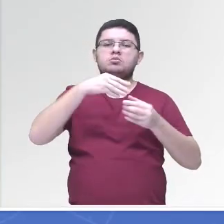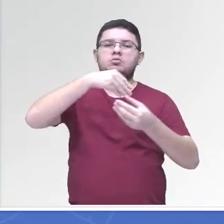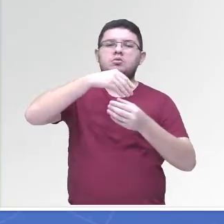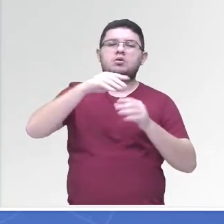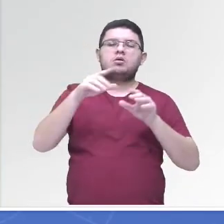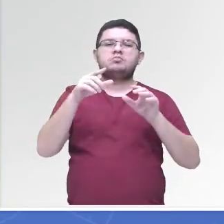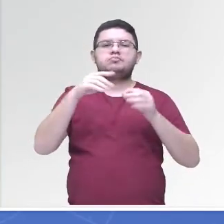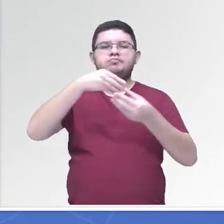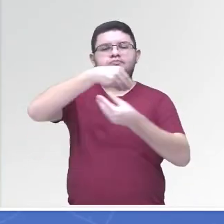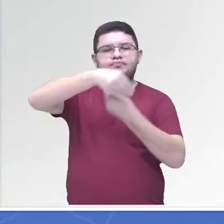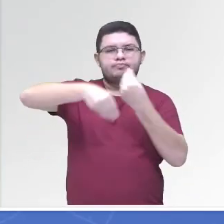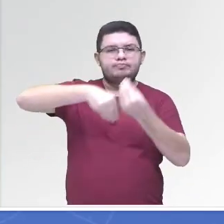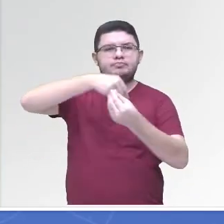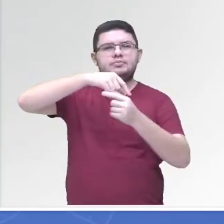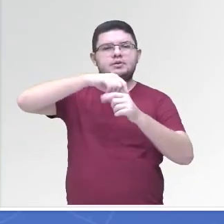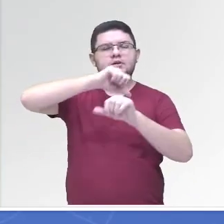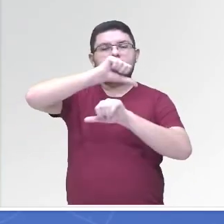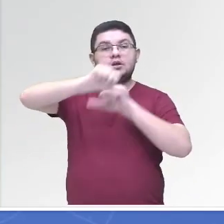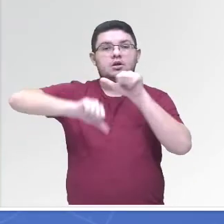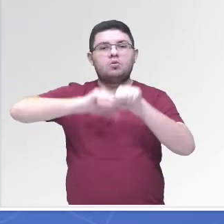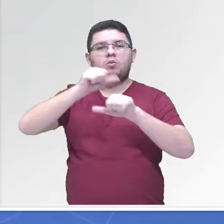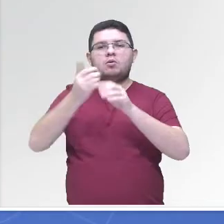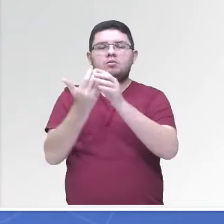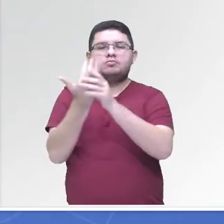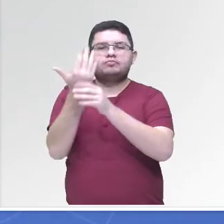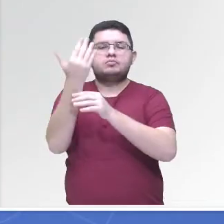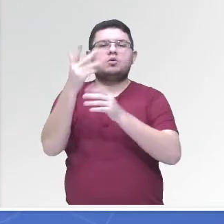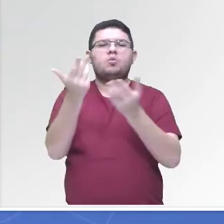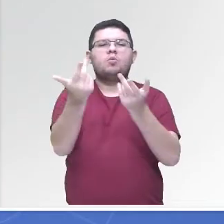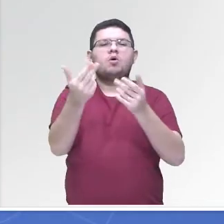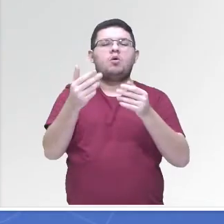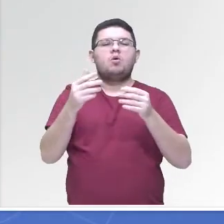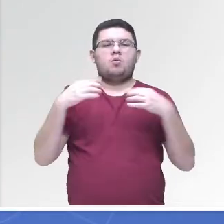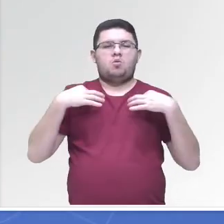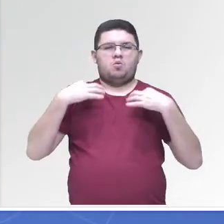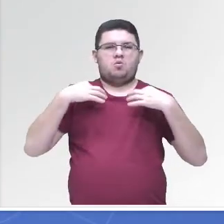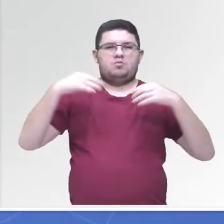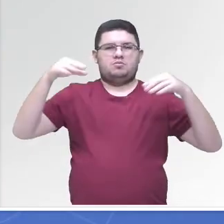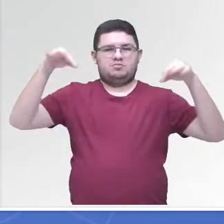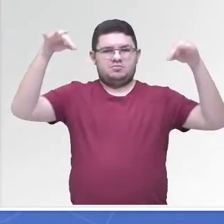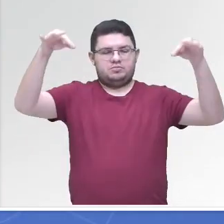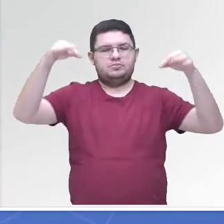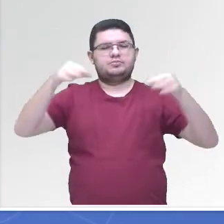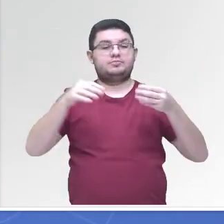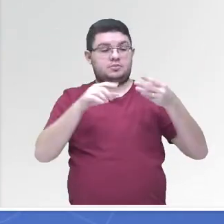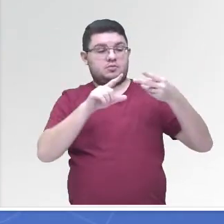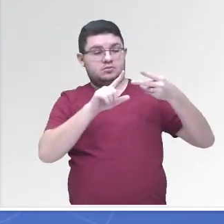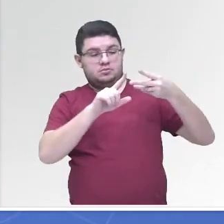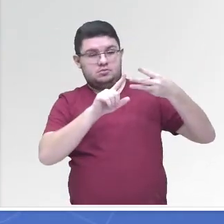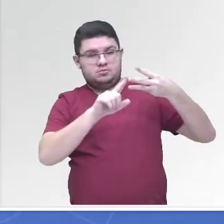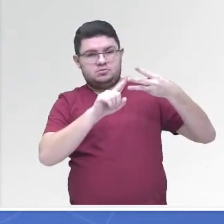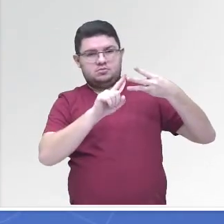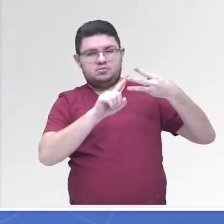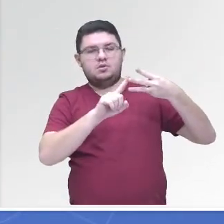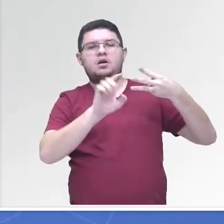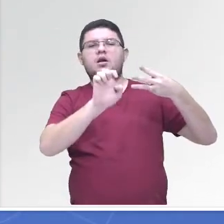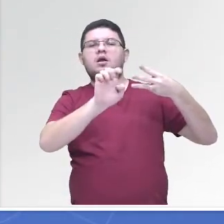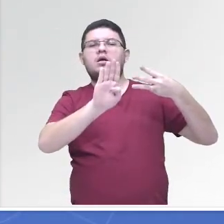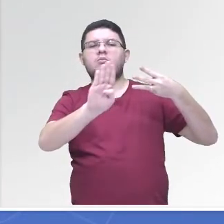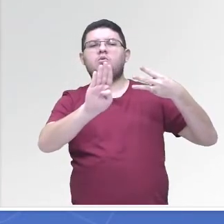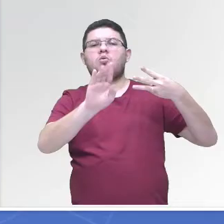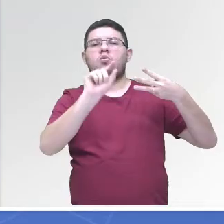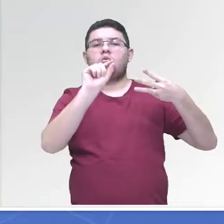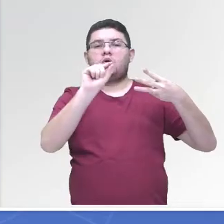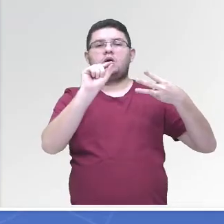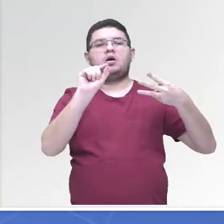secando no varal. A ebulição já é um pouquinho mais rápida, a gente já consegue observar a formação de bolhas Exemplo maior aí que a gente